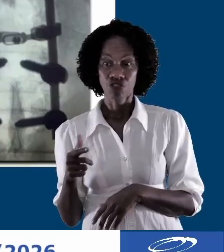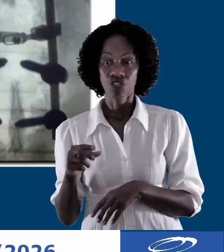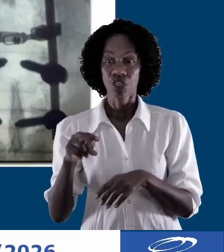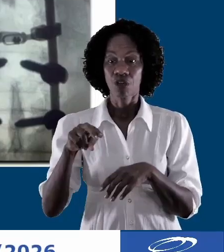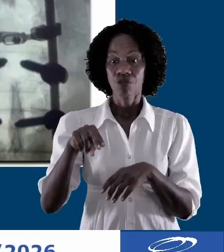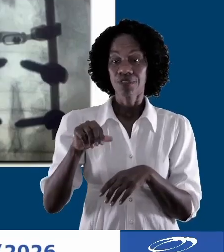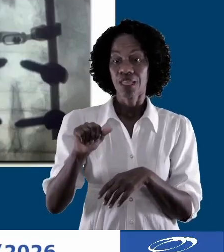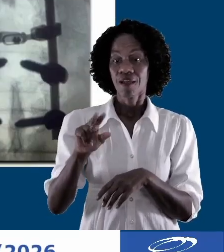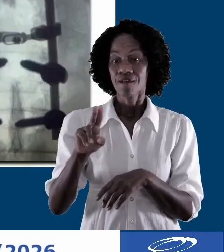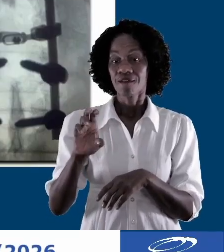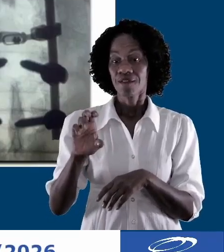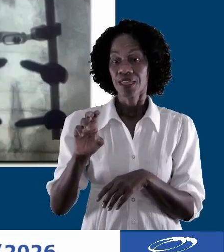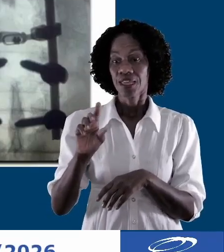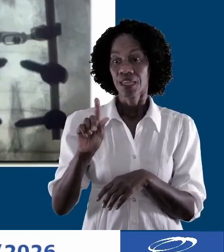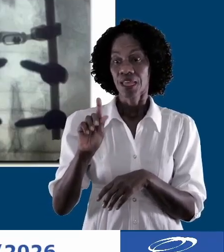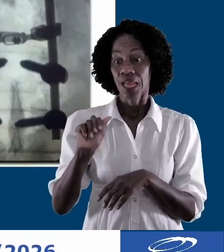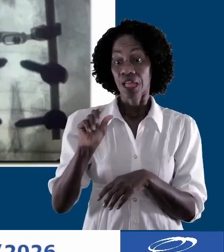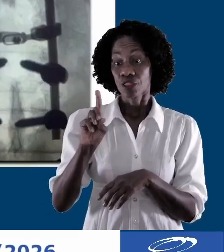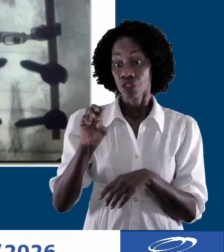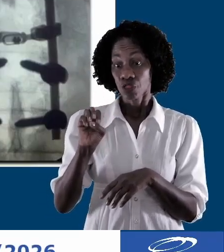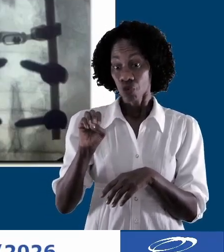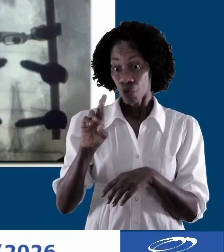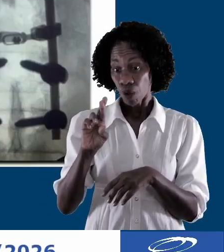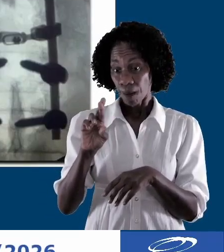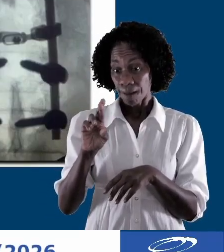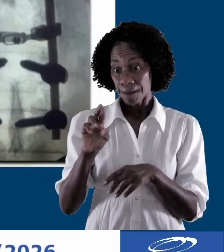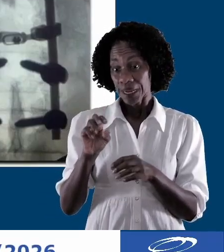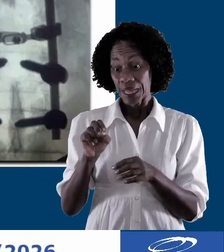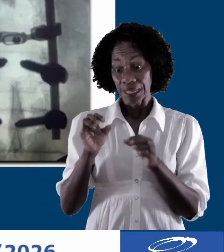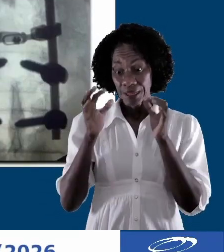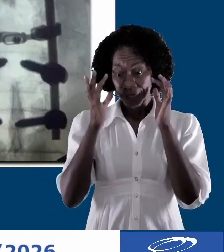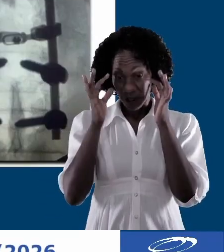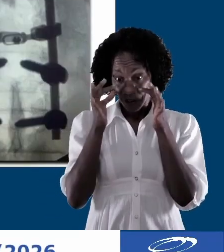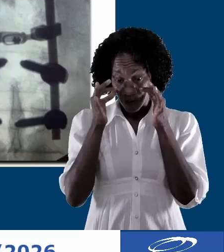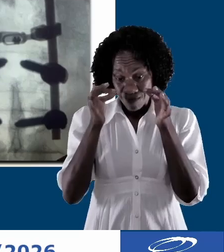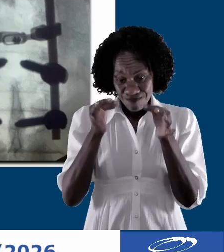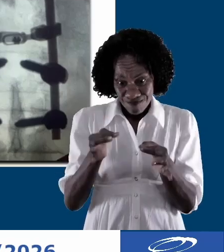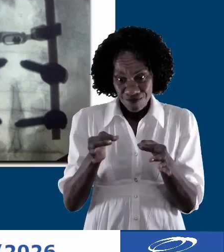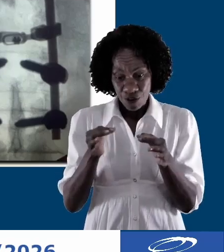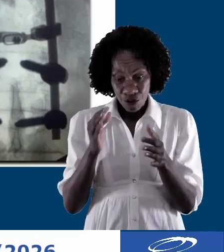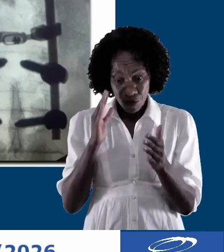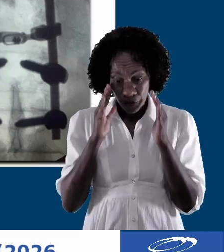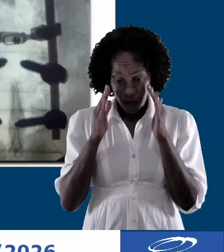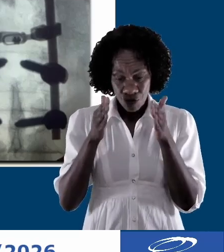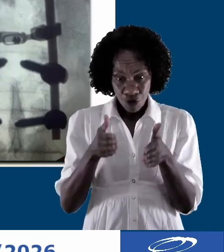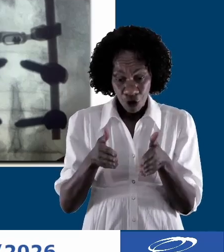parafuso com acompanhamento do trajeto, que torna mais preciso o posicionamento desse